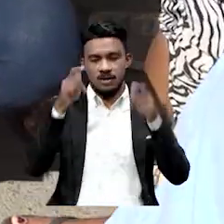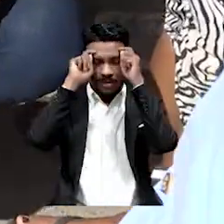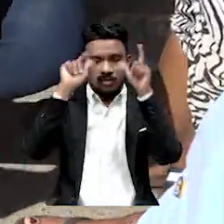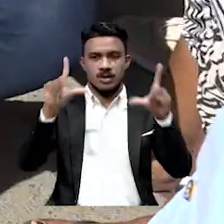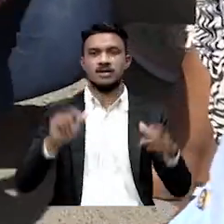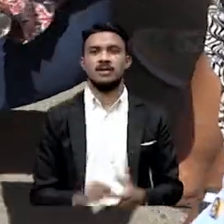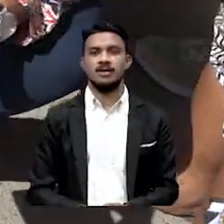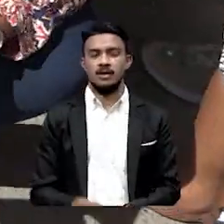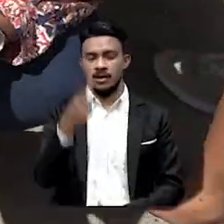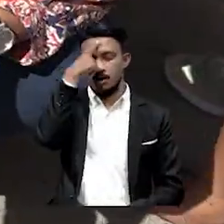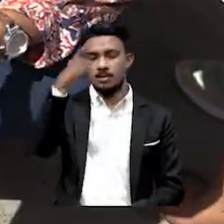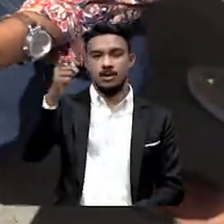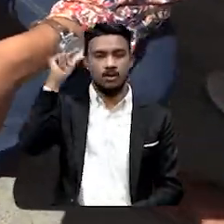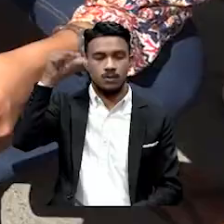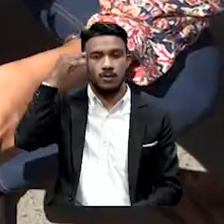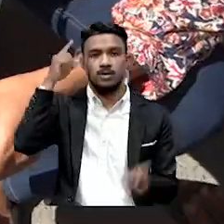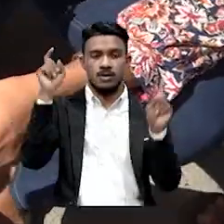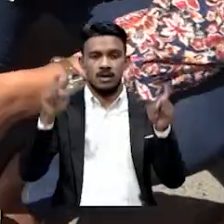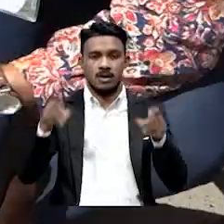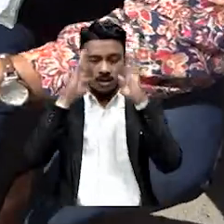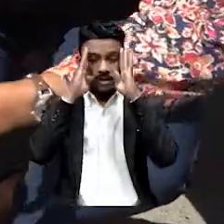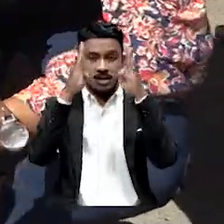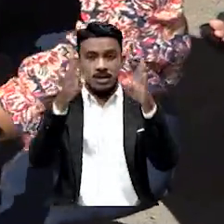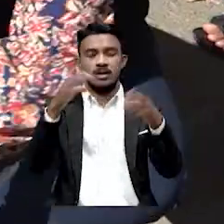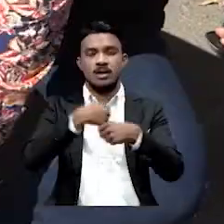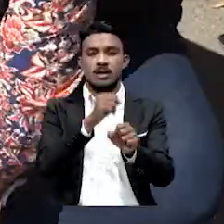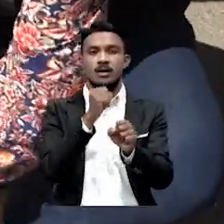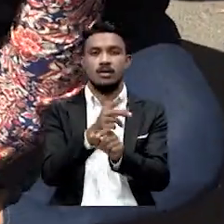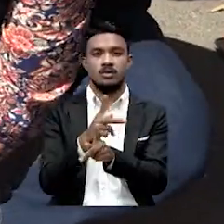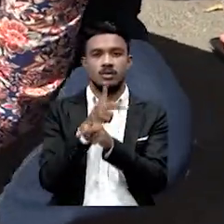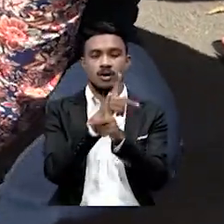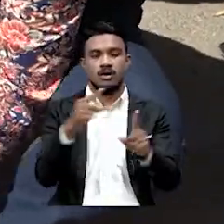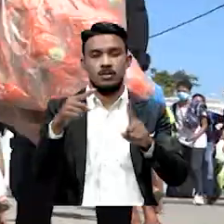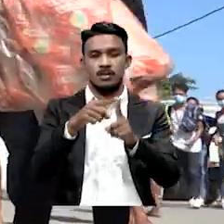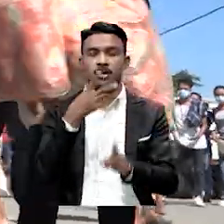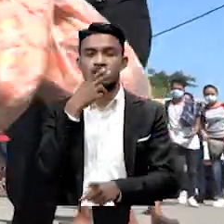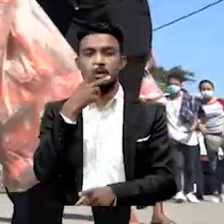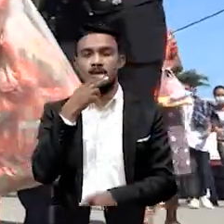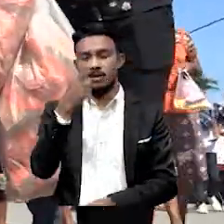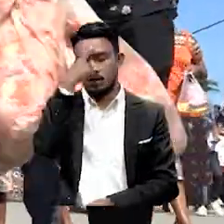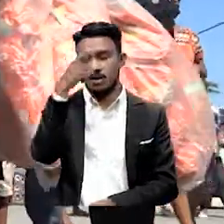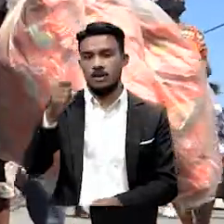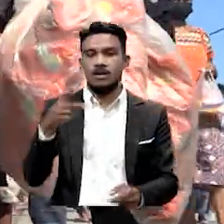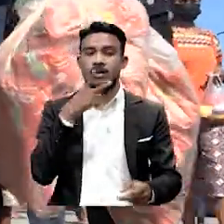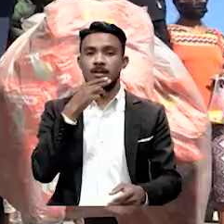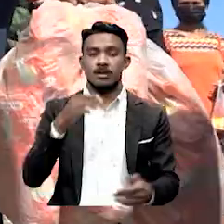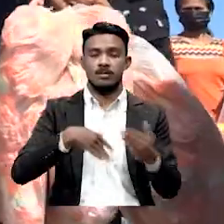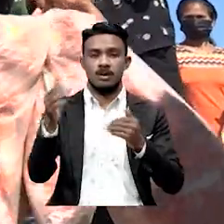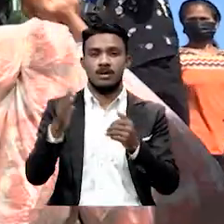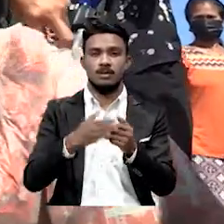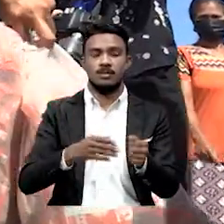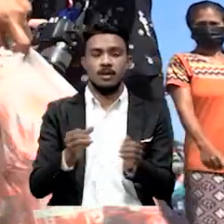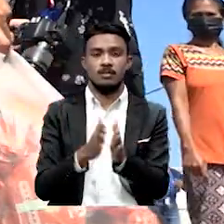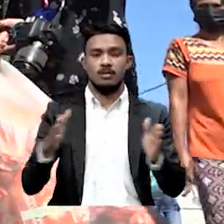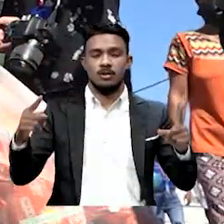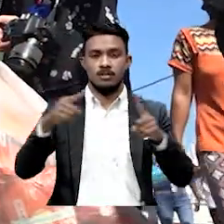Timor-Leste. Tambah nih, governo tem que ir a seriedade ato halo controlo ba tabaco, tamba tabaco sai problema bot ba saúde.